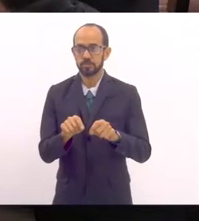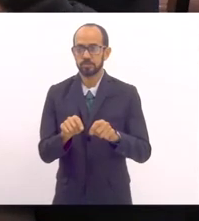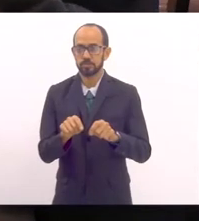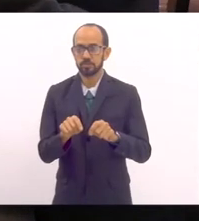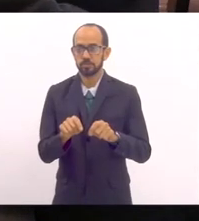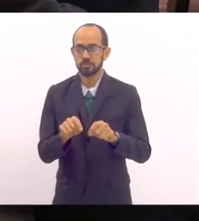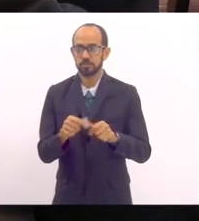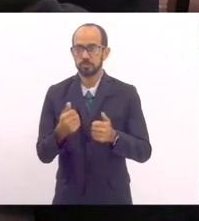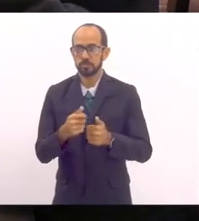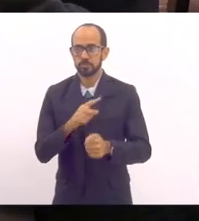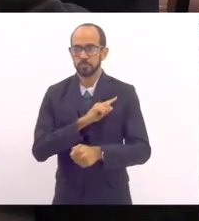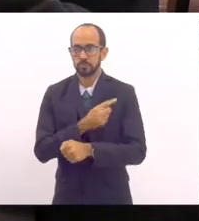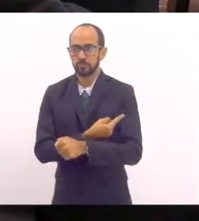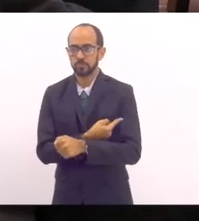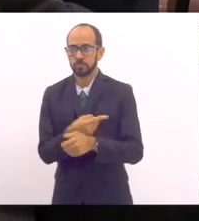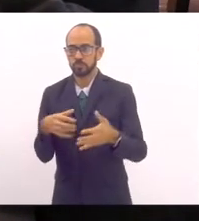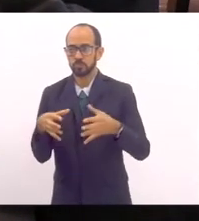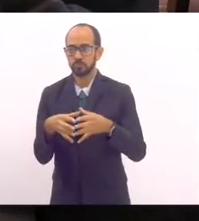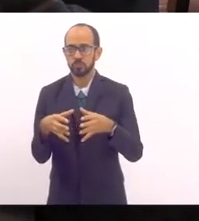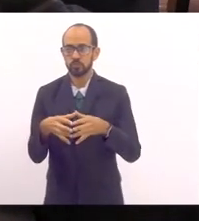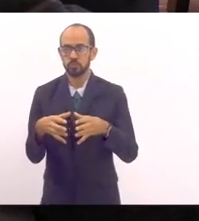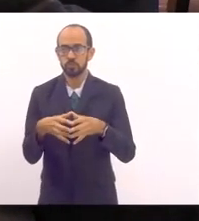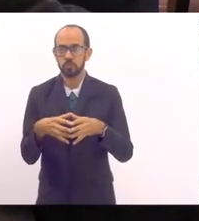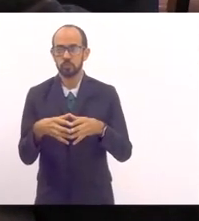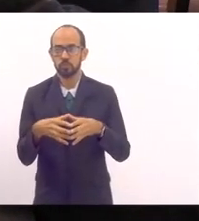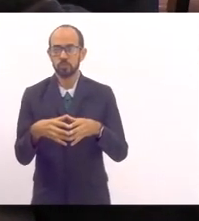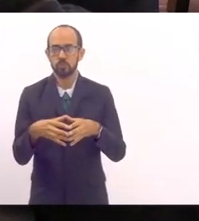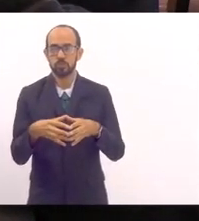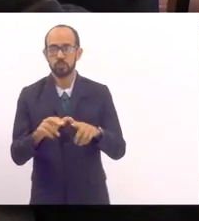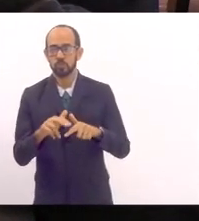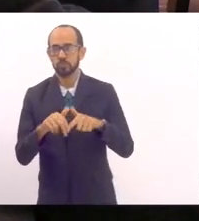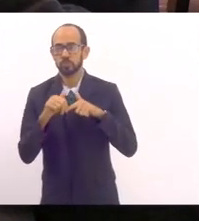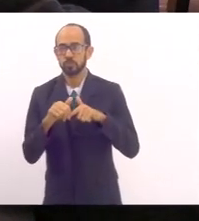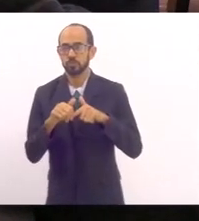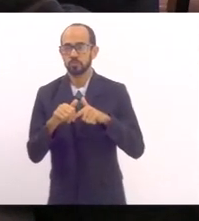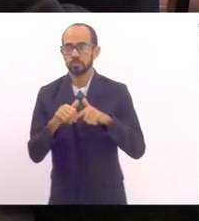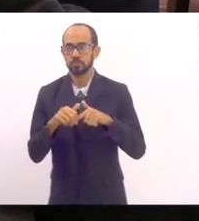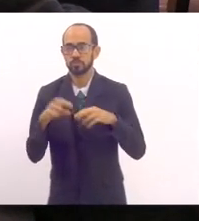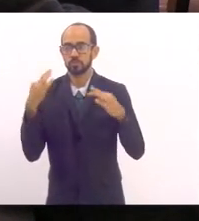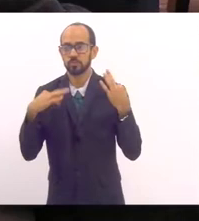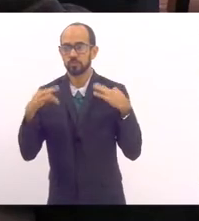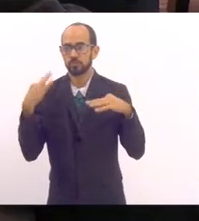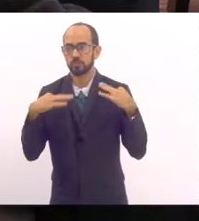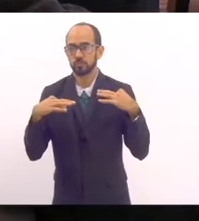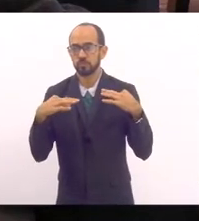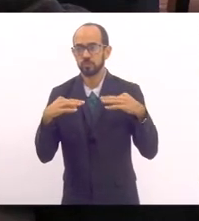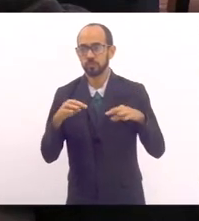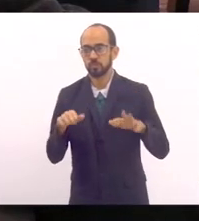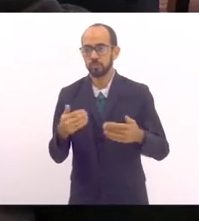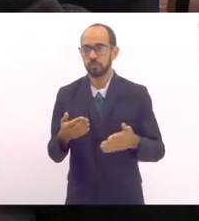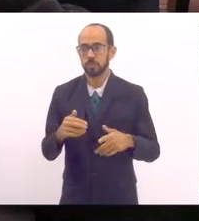esse esforço conjunto em prol do turismo. Então, por isso que eu coloco aqui